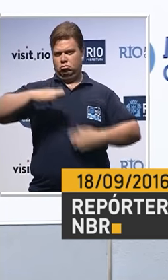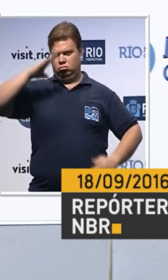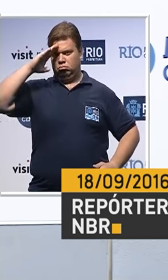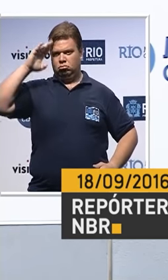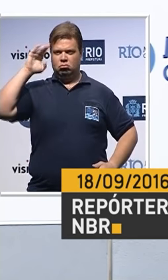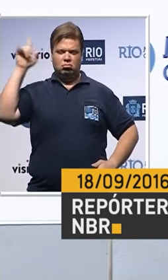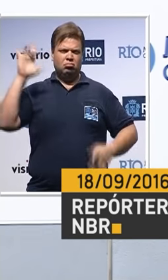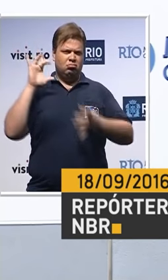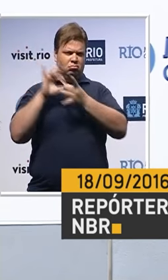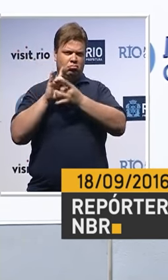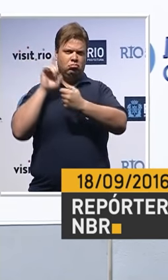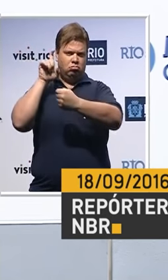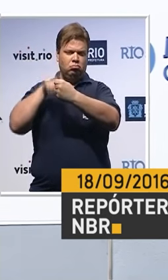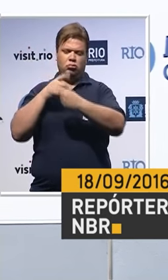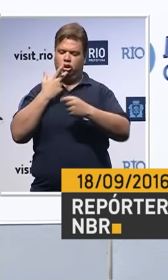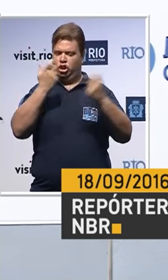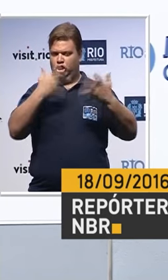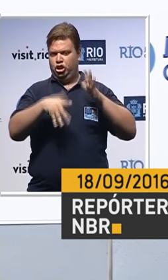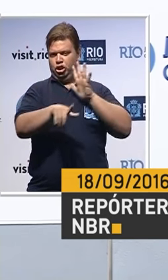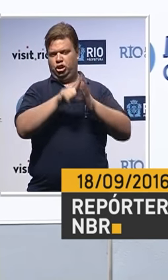Armadas, referida aqui